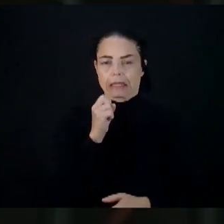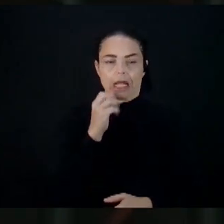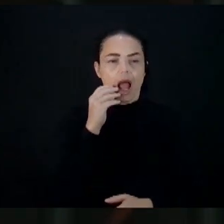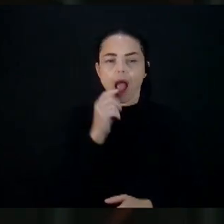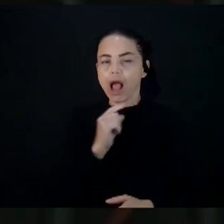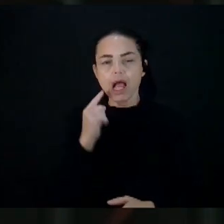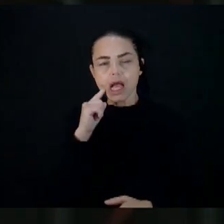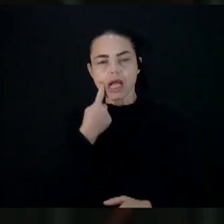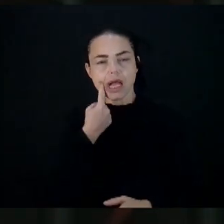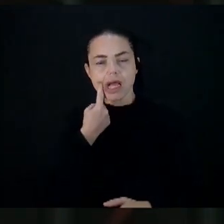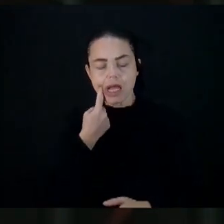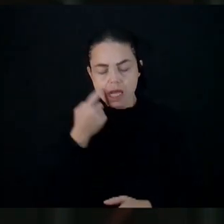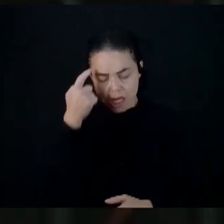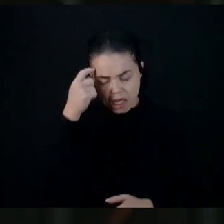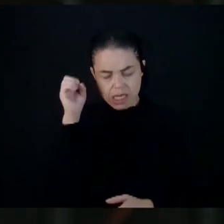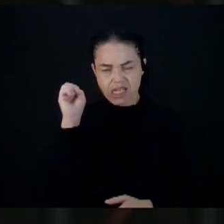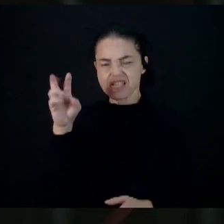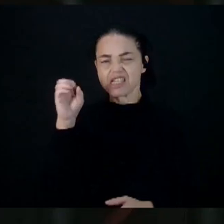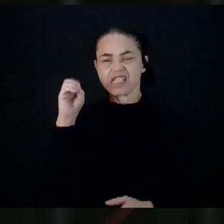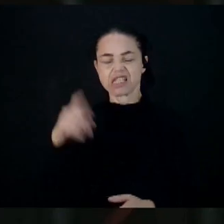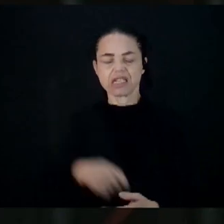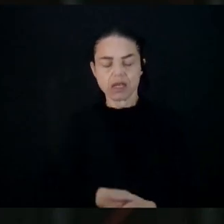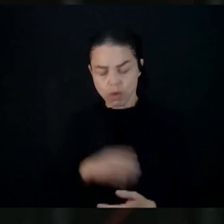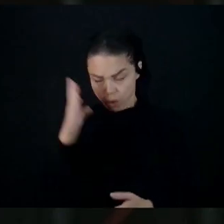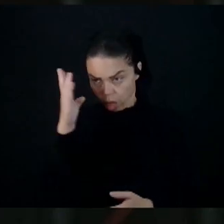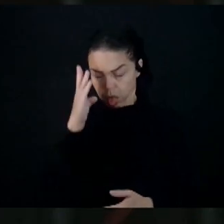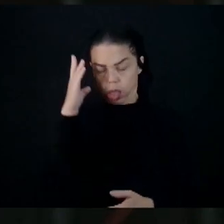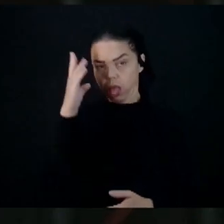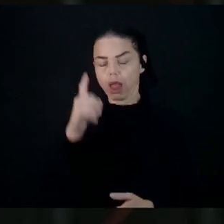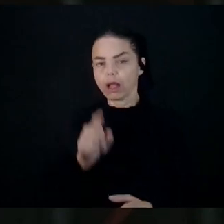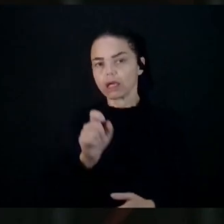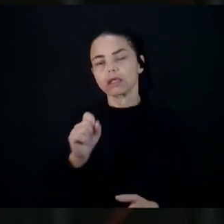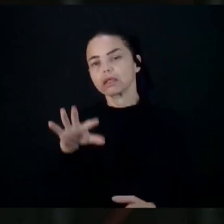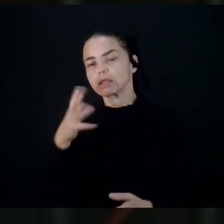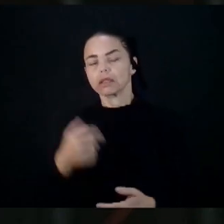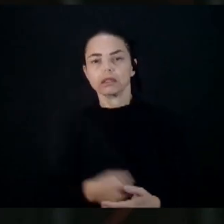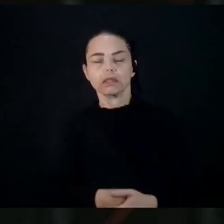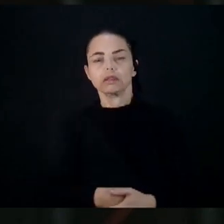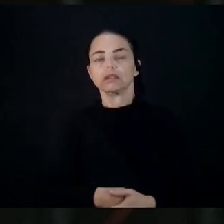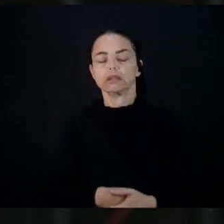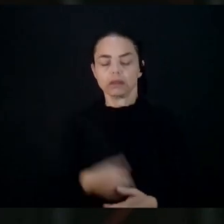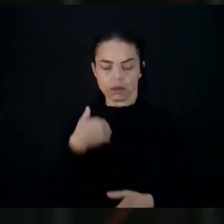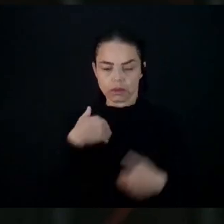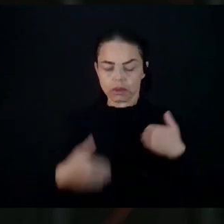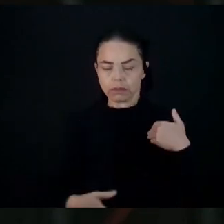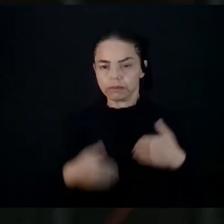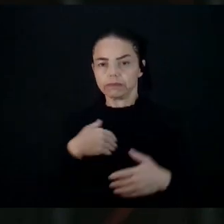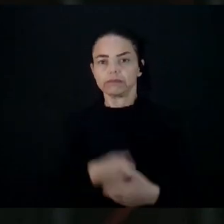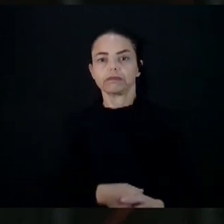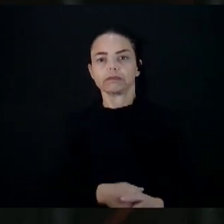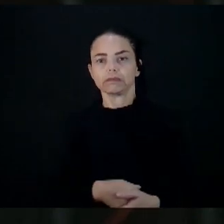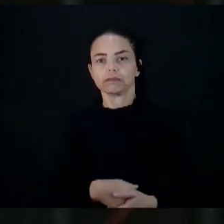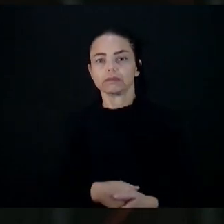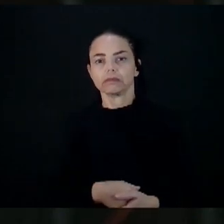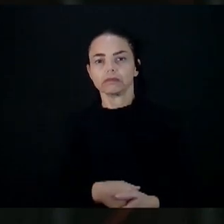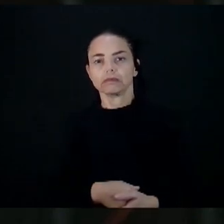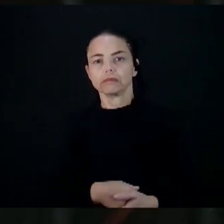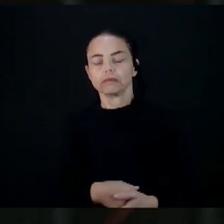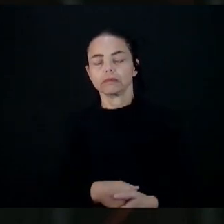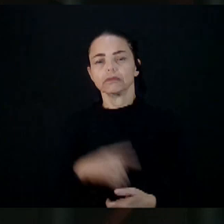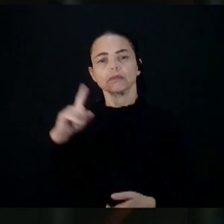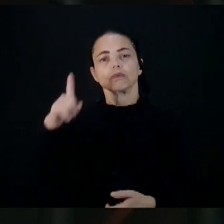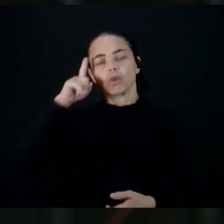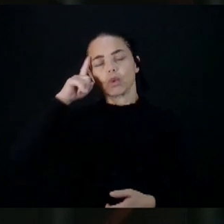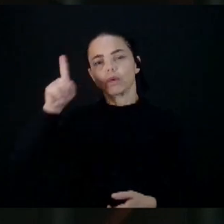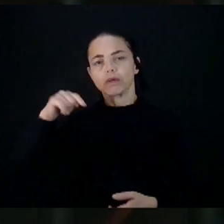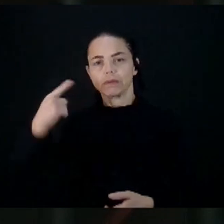dor de cabeça, tontura, o que acontece com o corpo, doutora, um dia depois